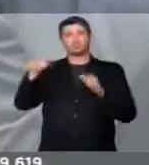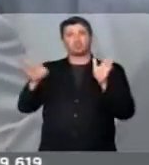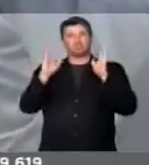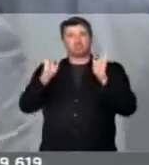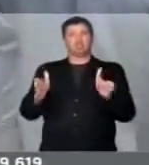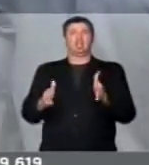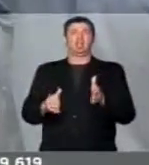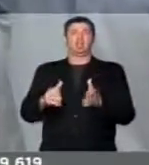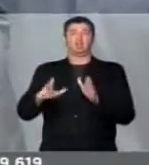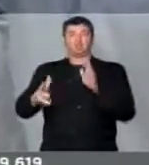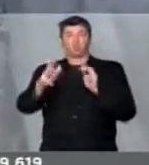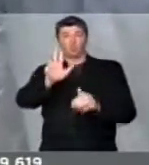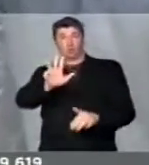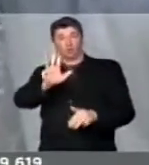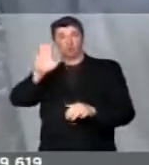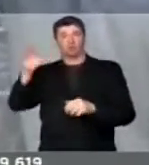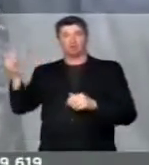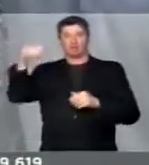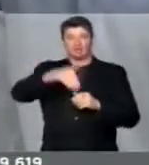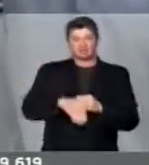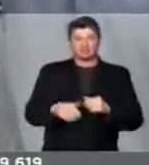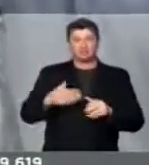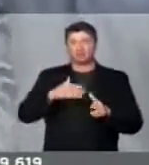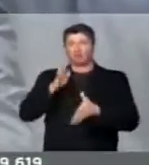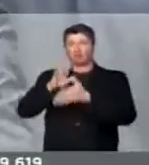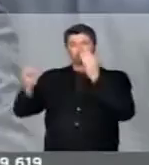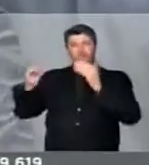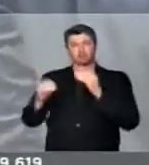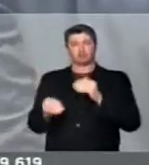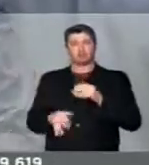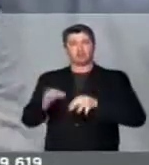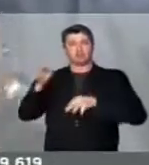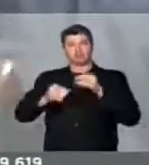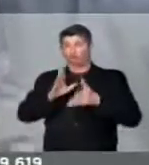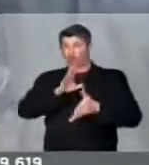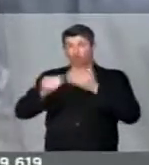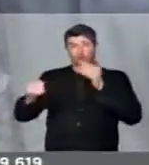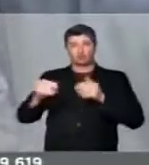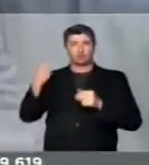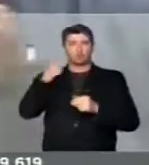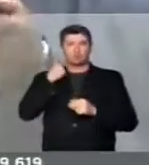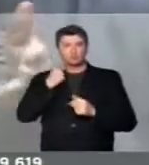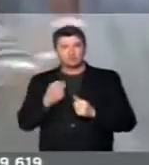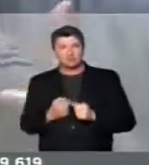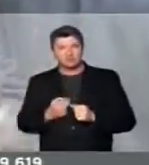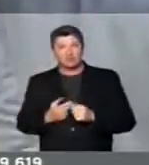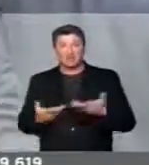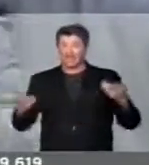ex-presidente investigado para fugir da justiça, fugir do Sérgio Moro para ser ministro.